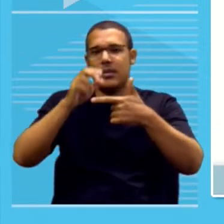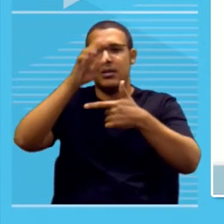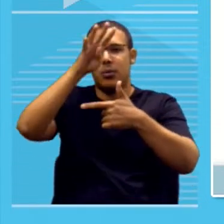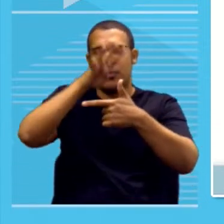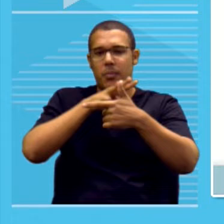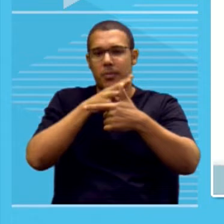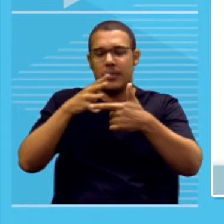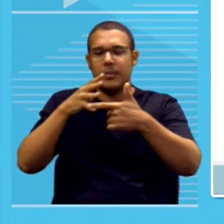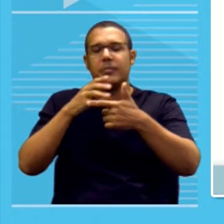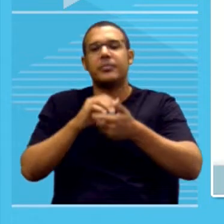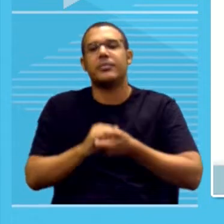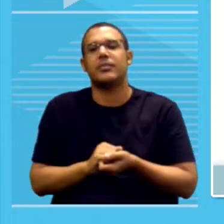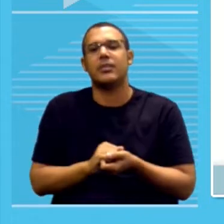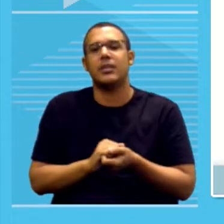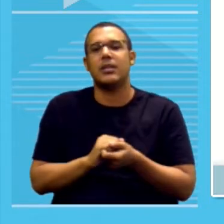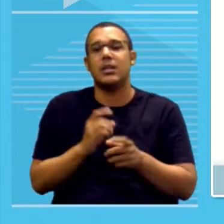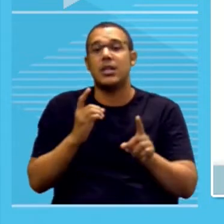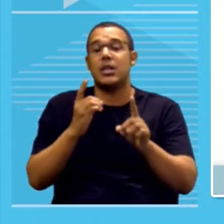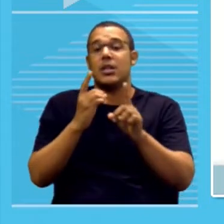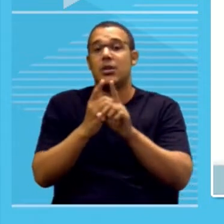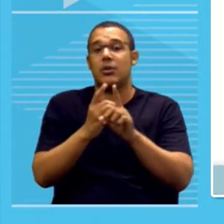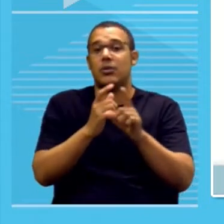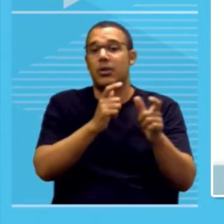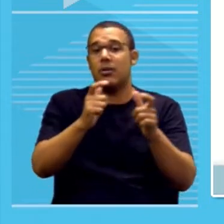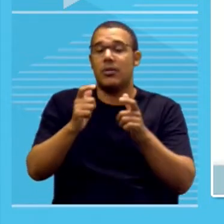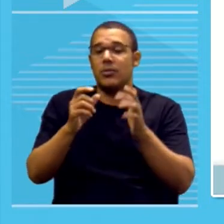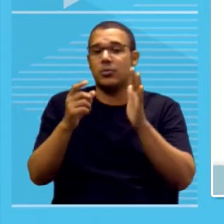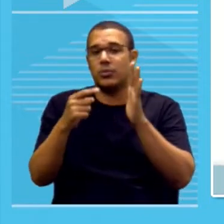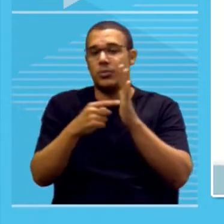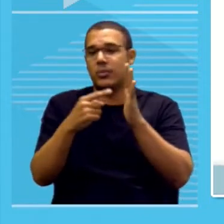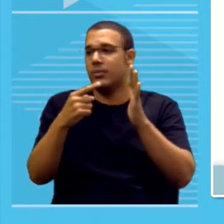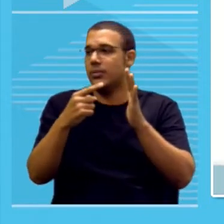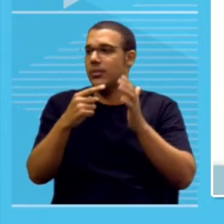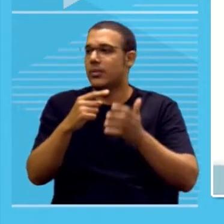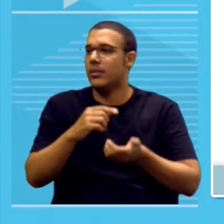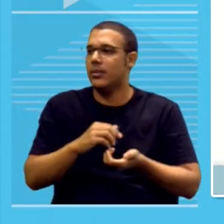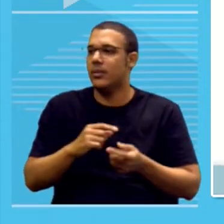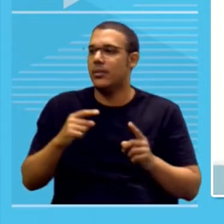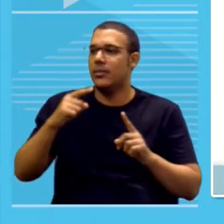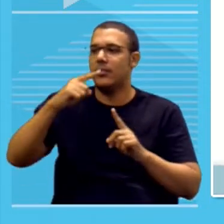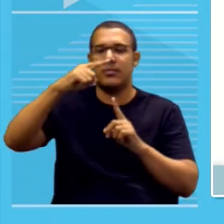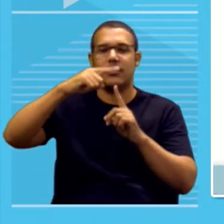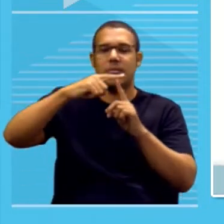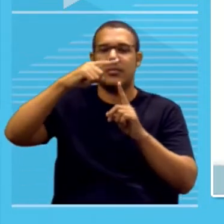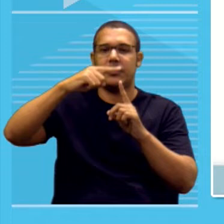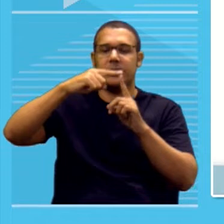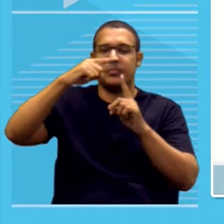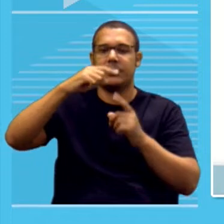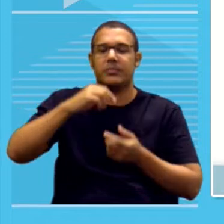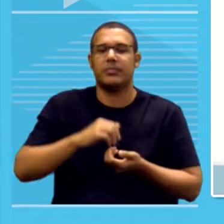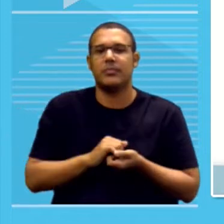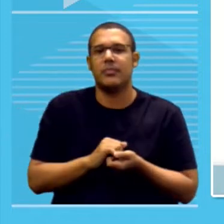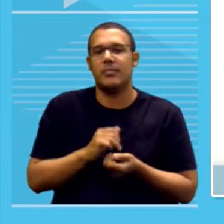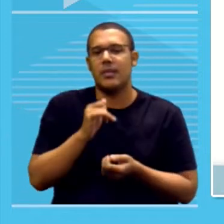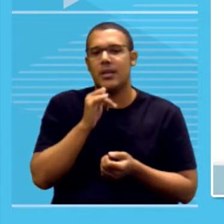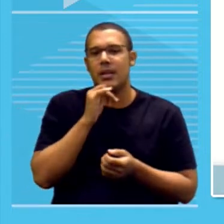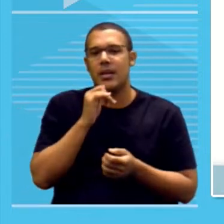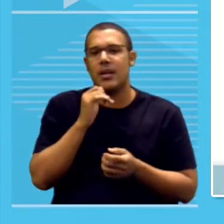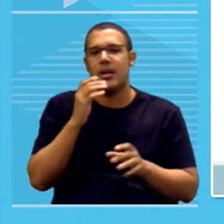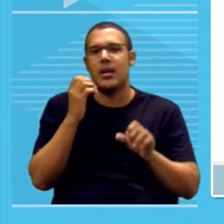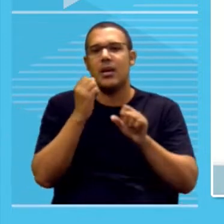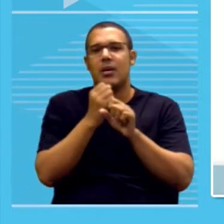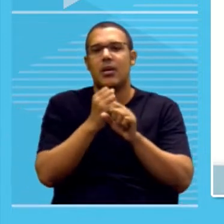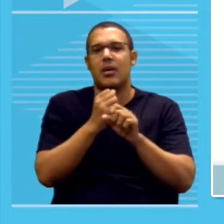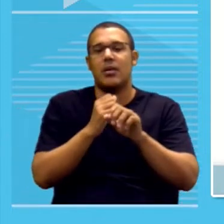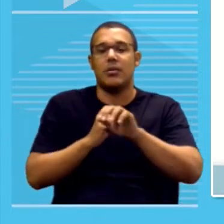plano cartesiano e fazer a localização daqueles dois pontos lá ó ele pede para mim calcule a distância entre os